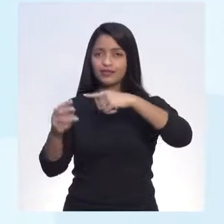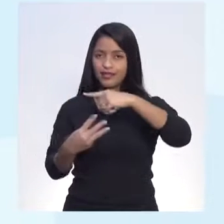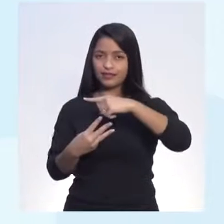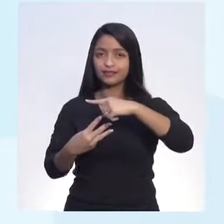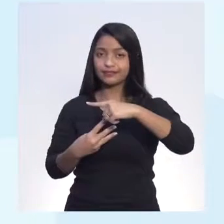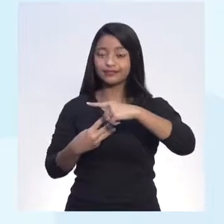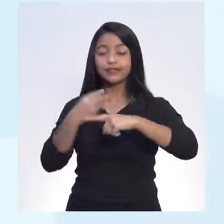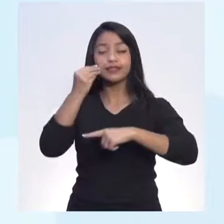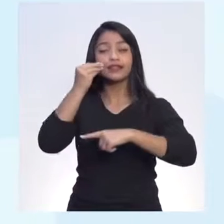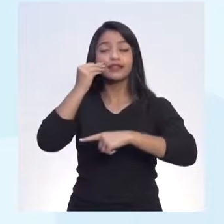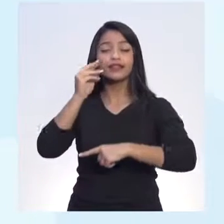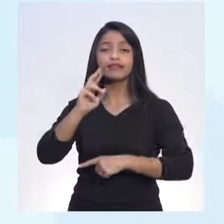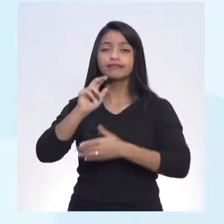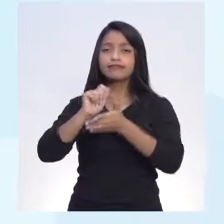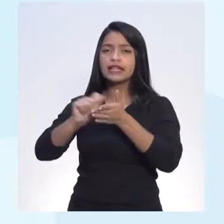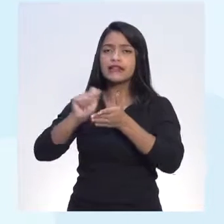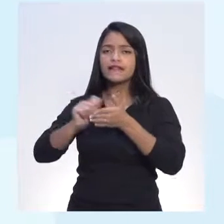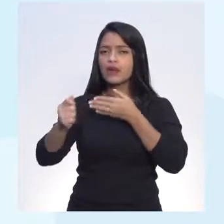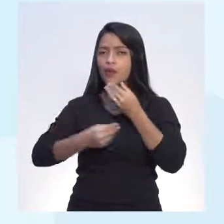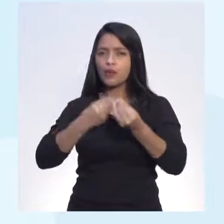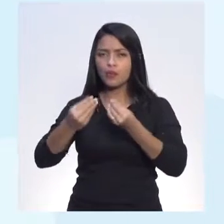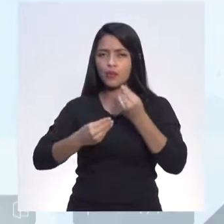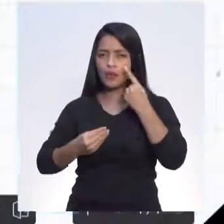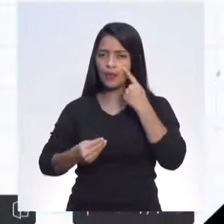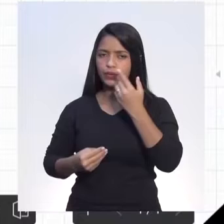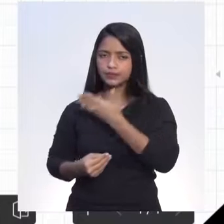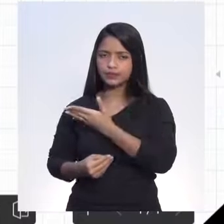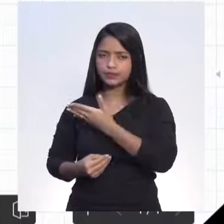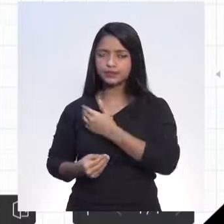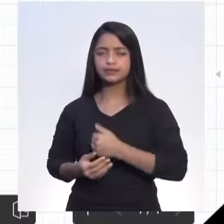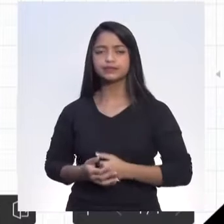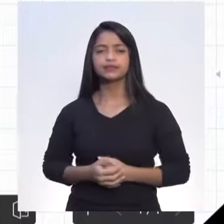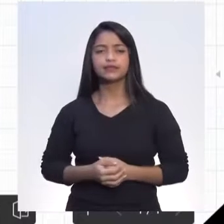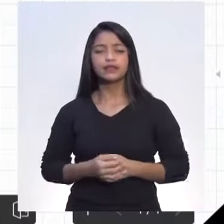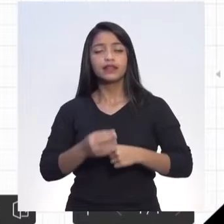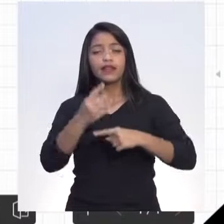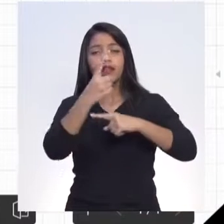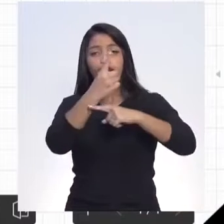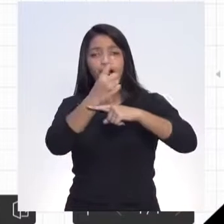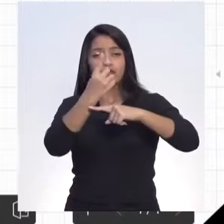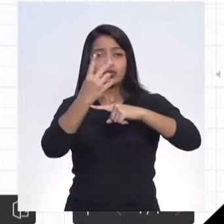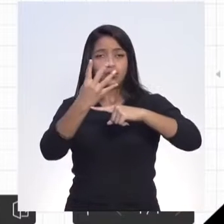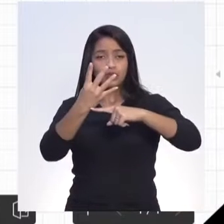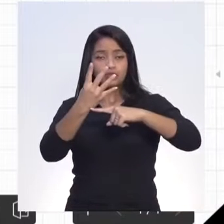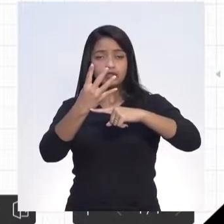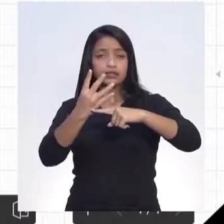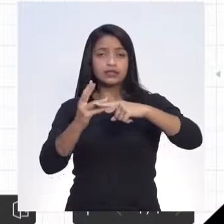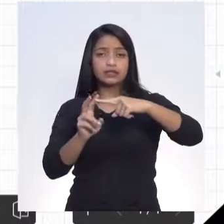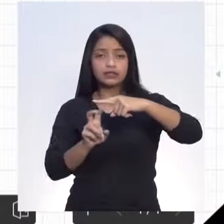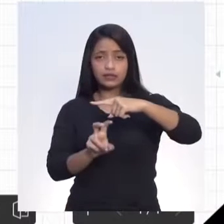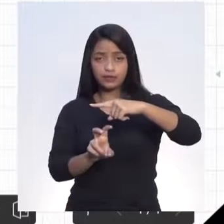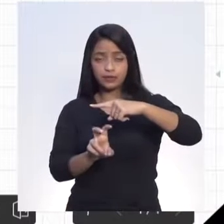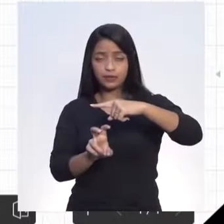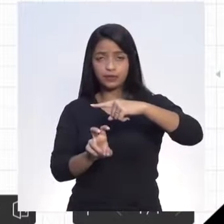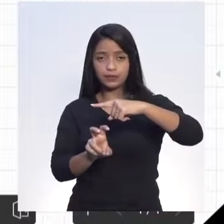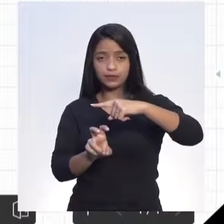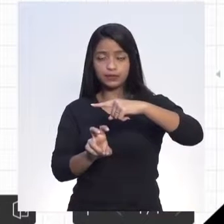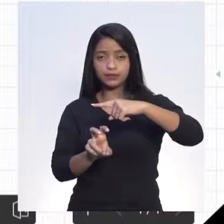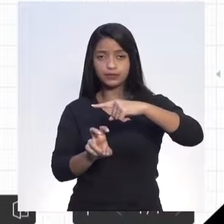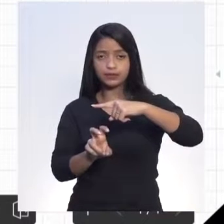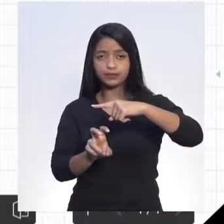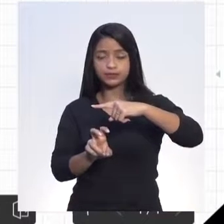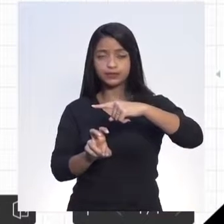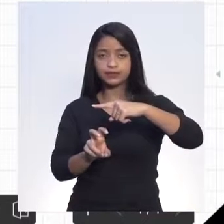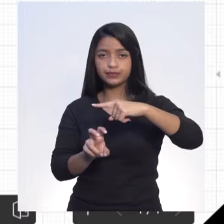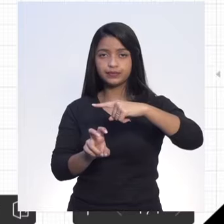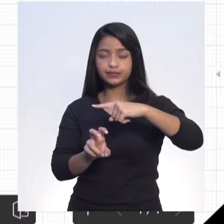isso de uma seguinte forma. Ó. 14 dividido por 5. Então,